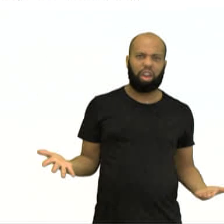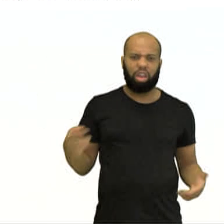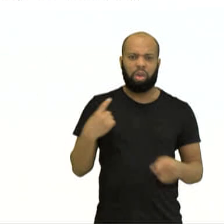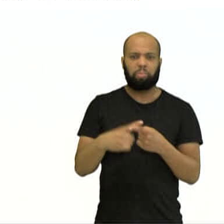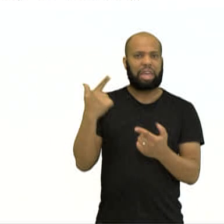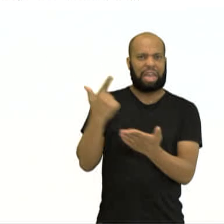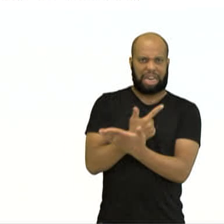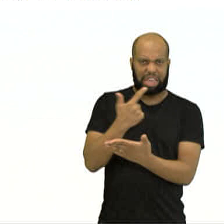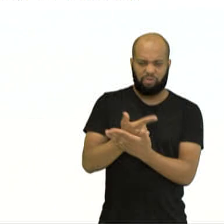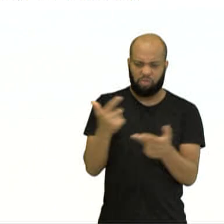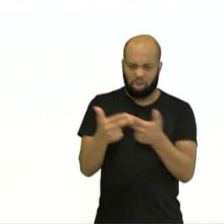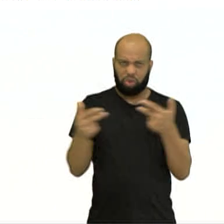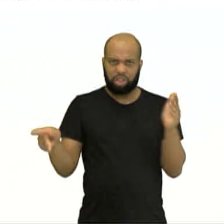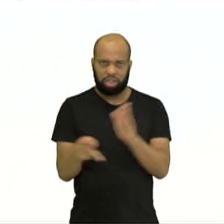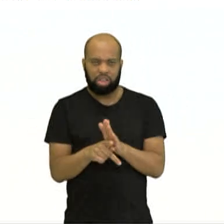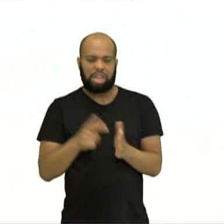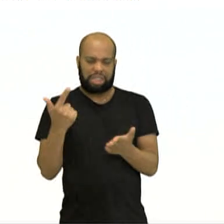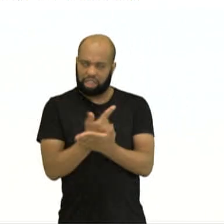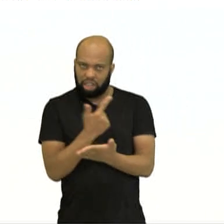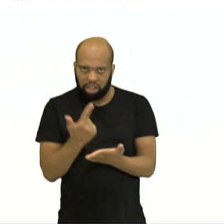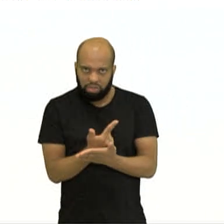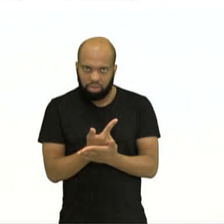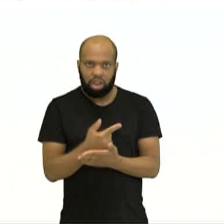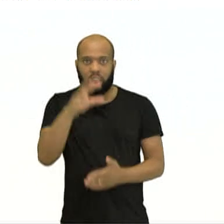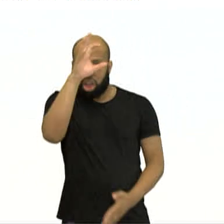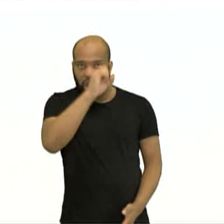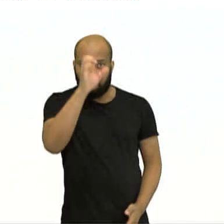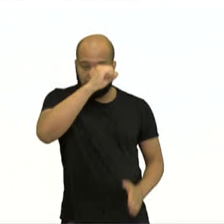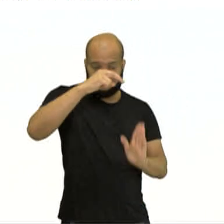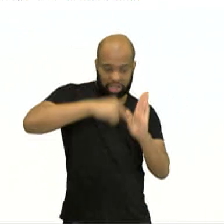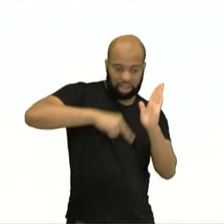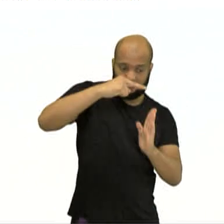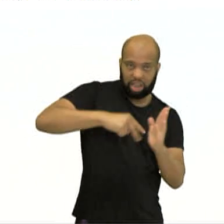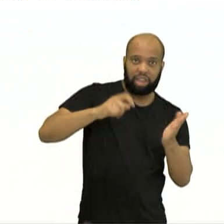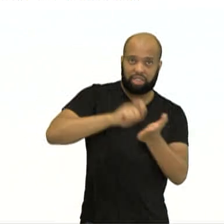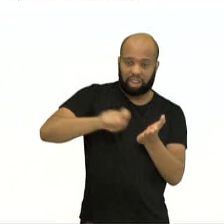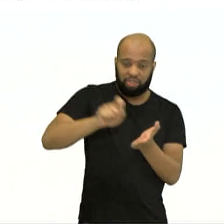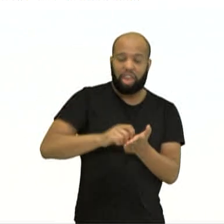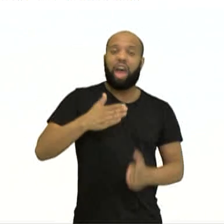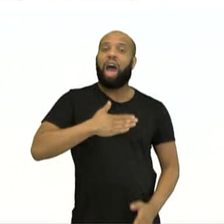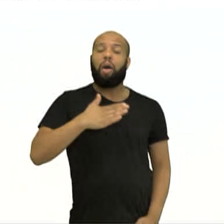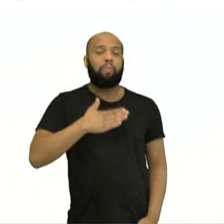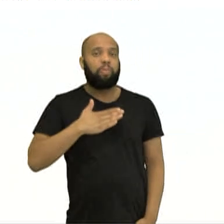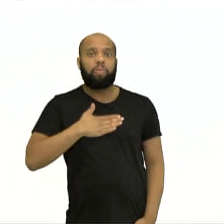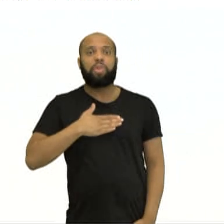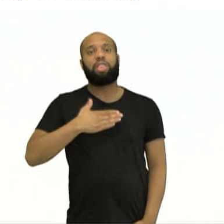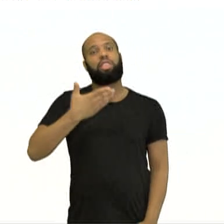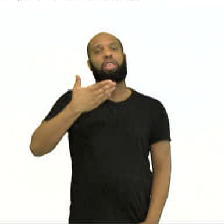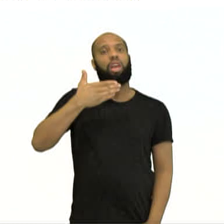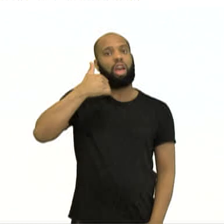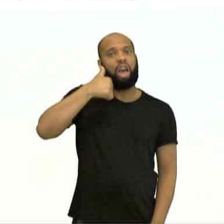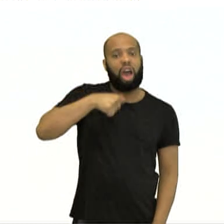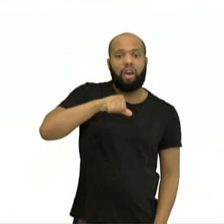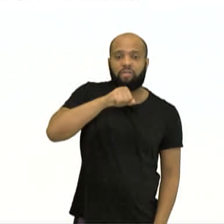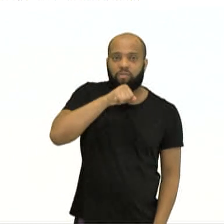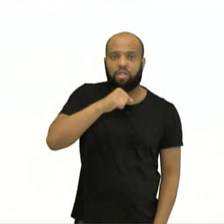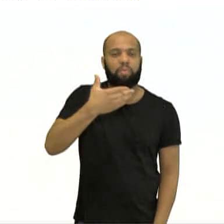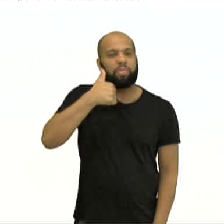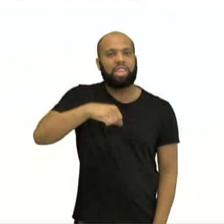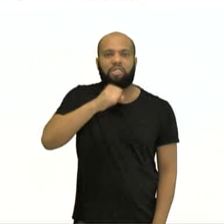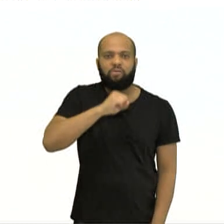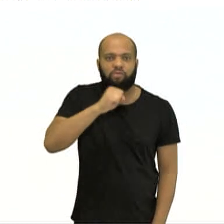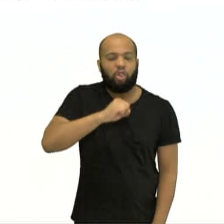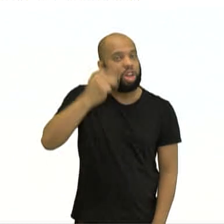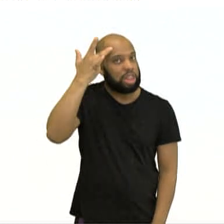é coisa de rico. Aprendi a ler e escrever pelo esforço de uma analfabeta. Minha avó, que aprendeu mal a ler e escrever